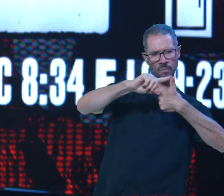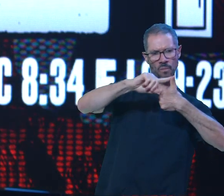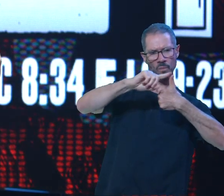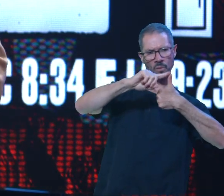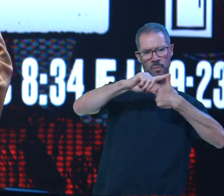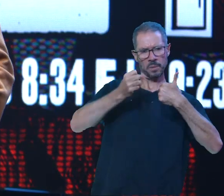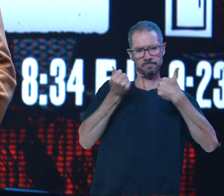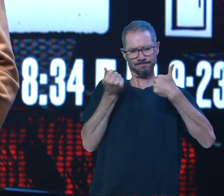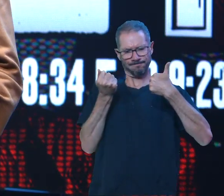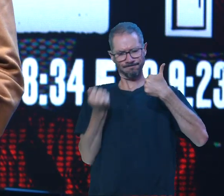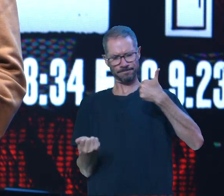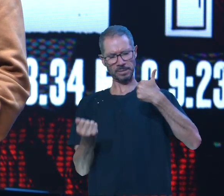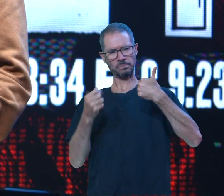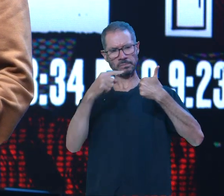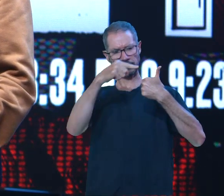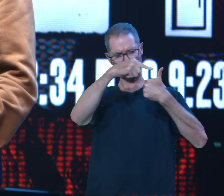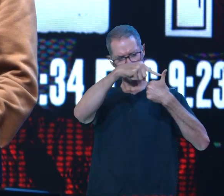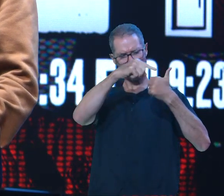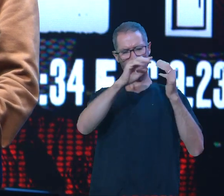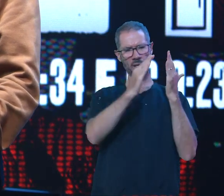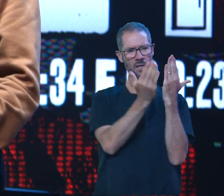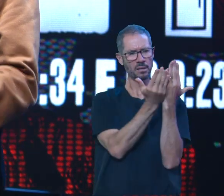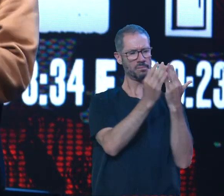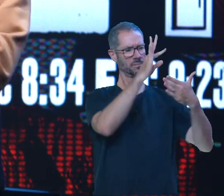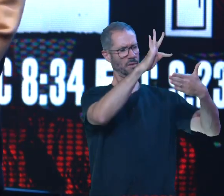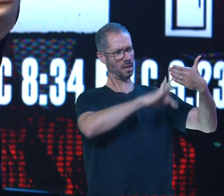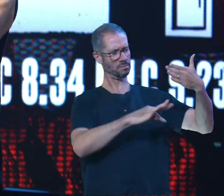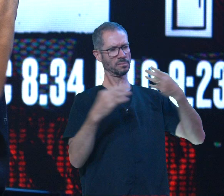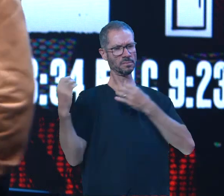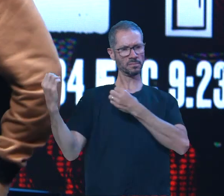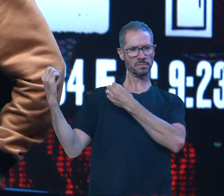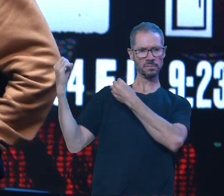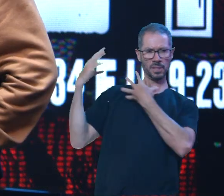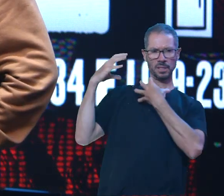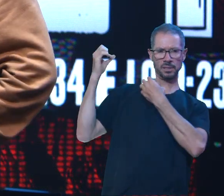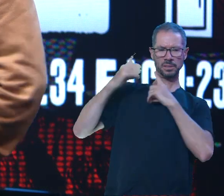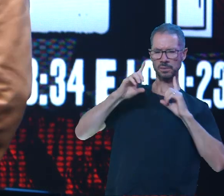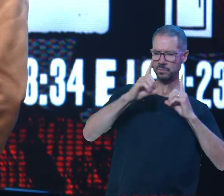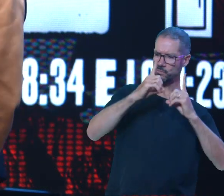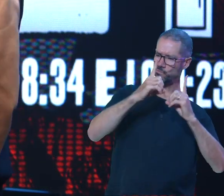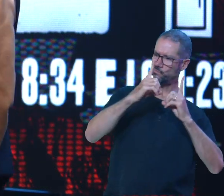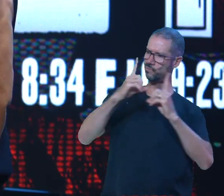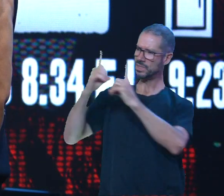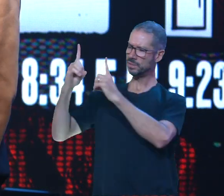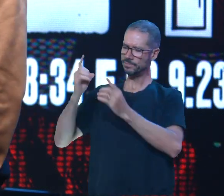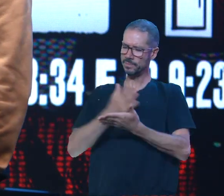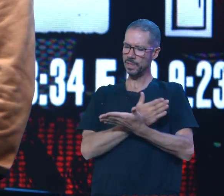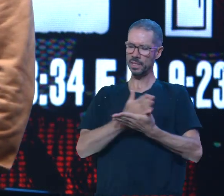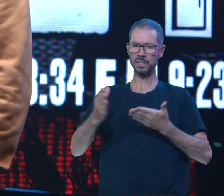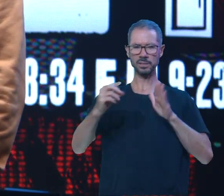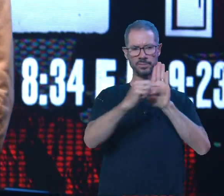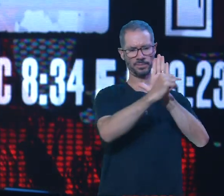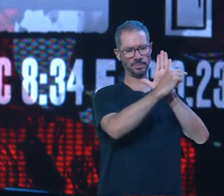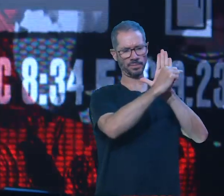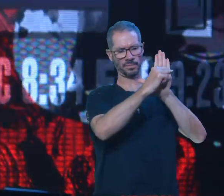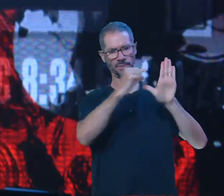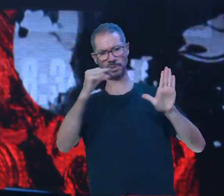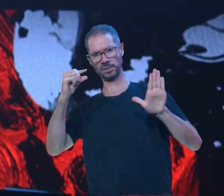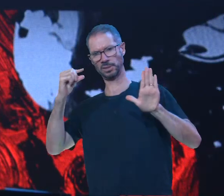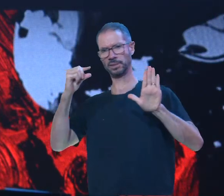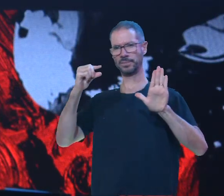Primeiro peso que esse texto nos ensina hoje aqui é o preço do discipulado. Logo no início do versículo, você vai ver